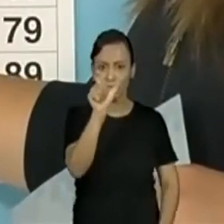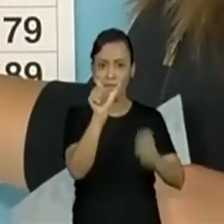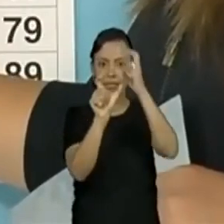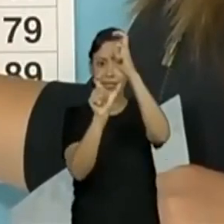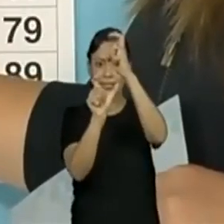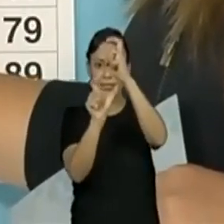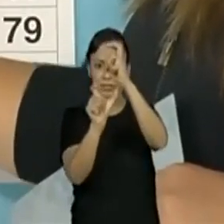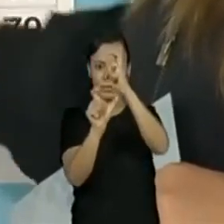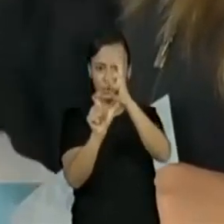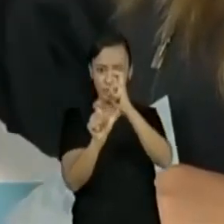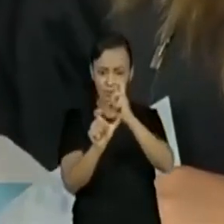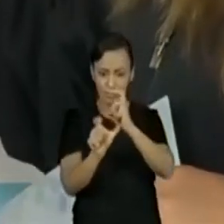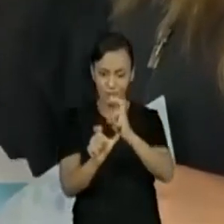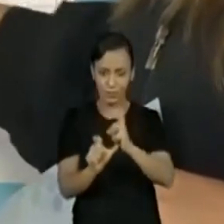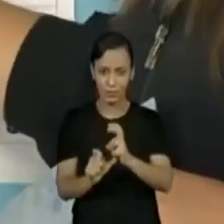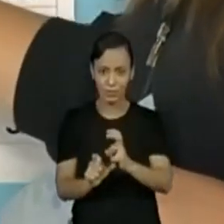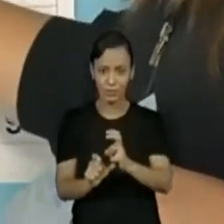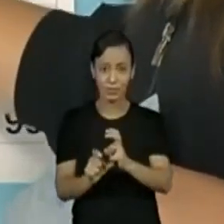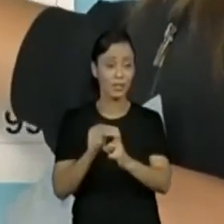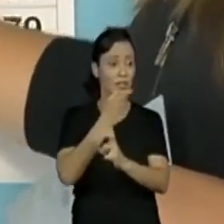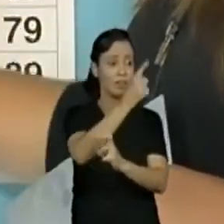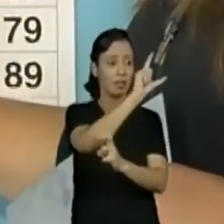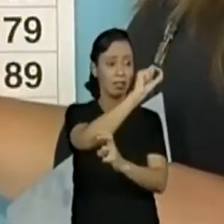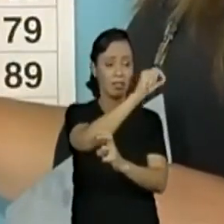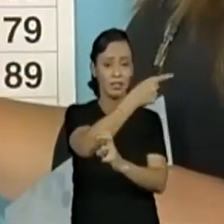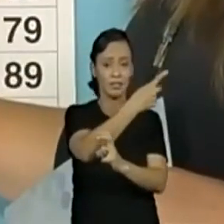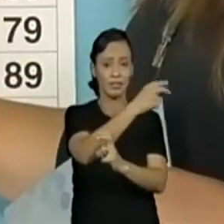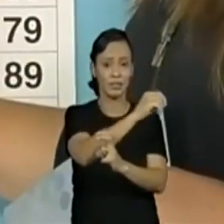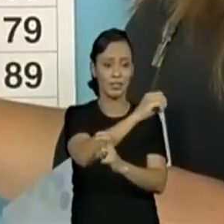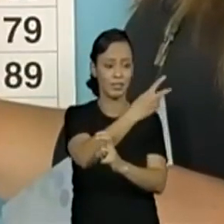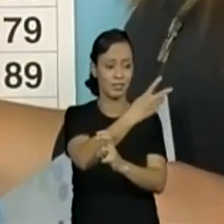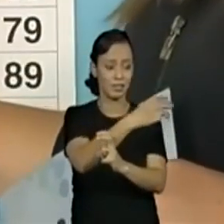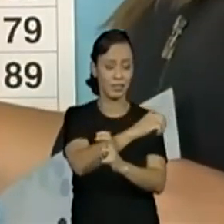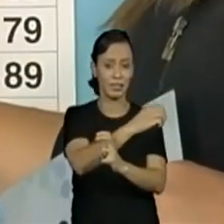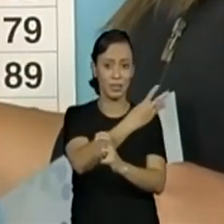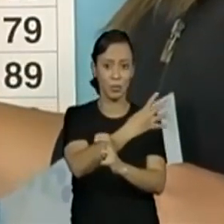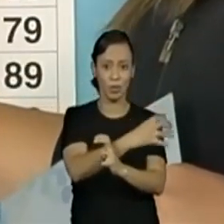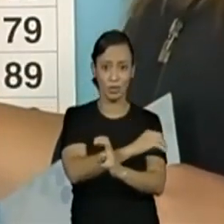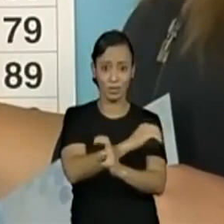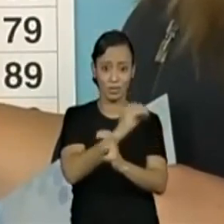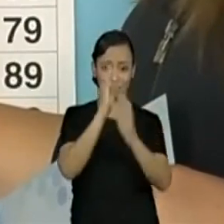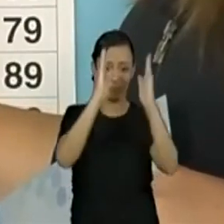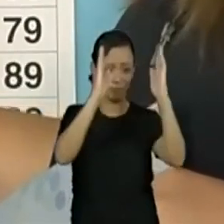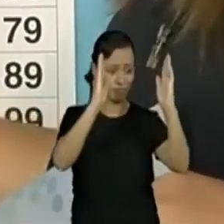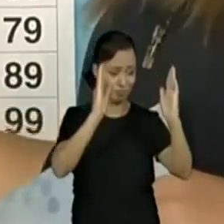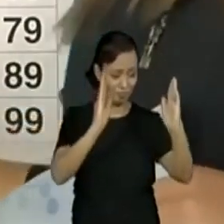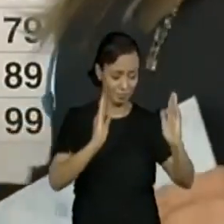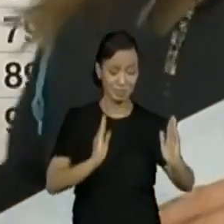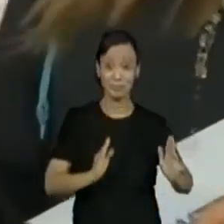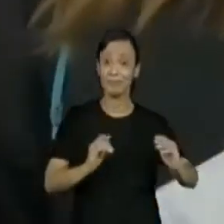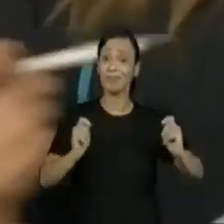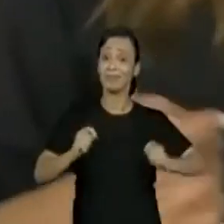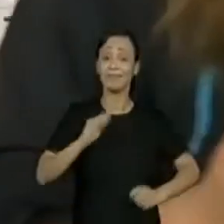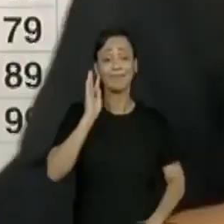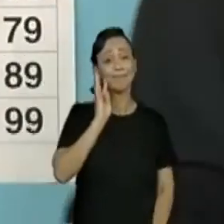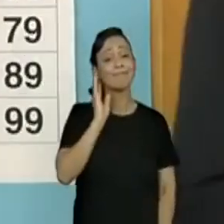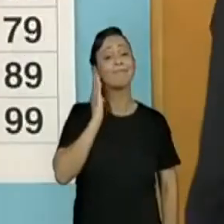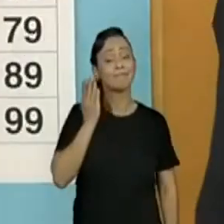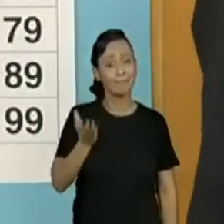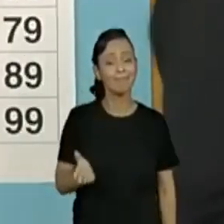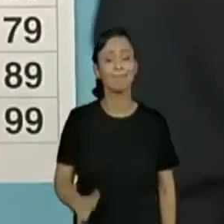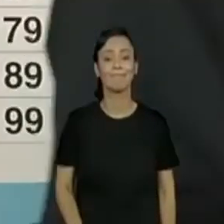quinta coluna aí, ou melhor, na sexta coluna do meu quadro numérico. Olha que legal. Então, vamos